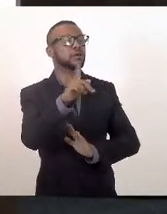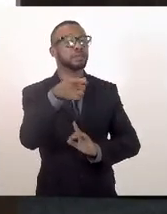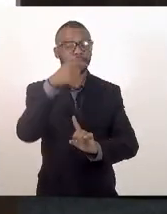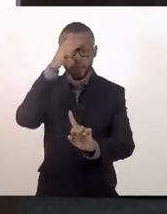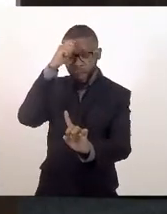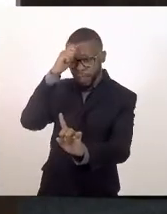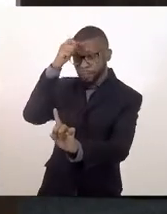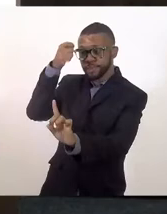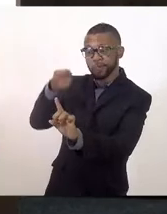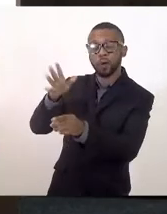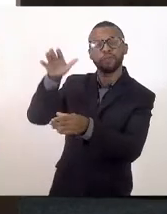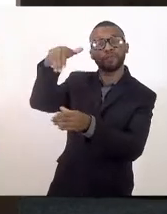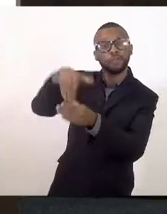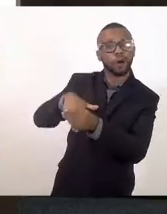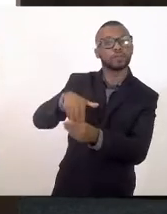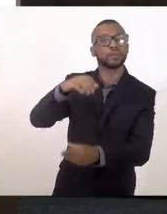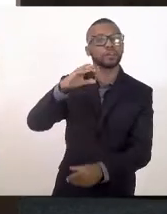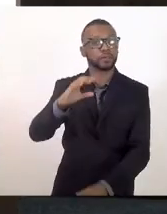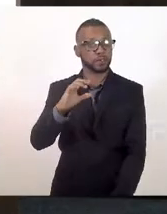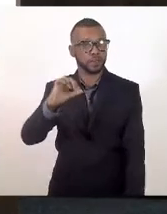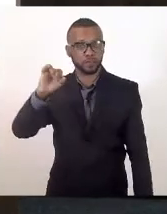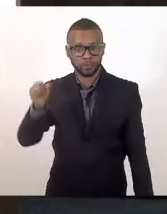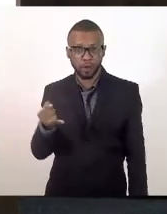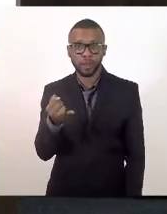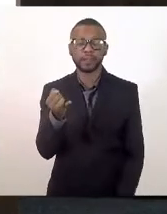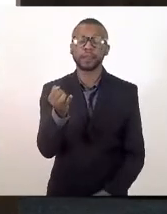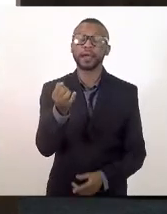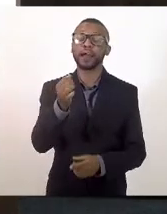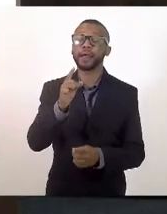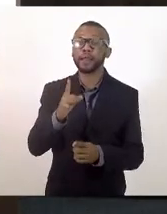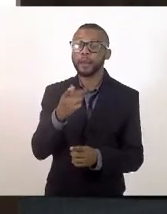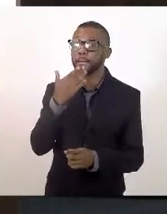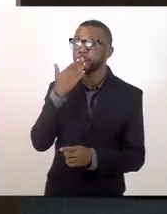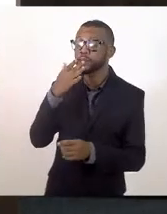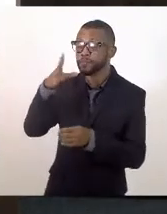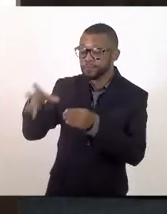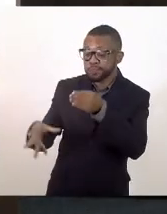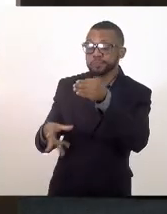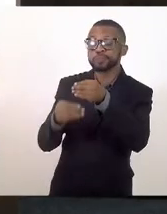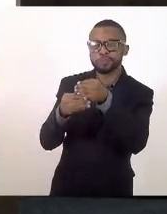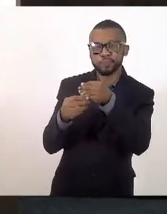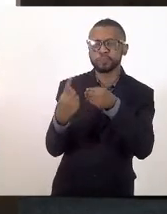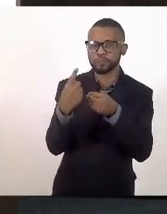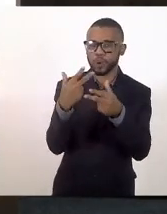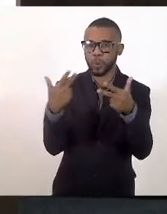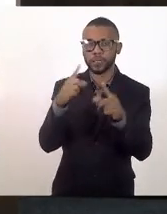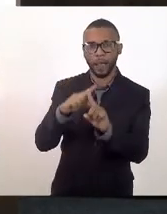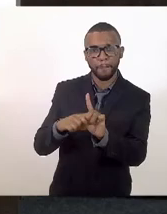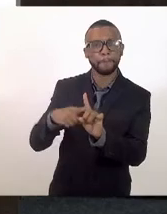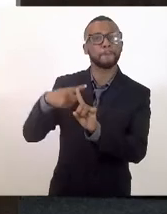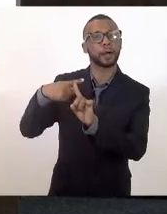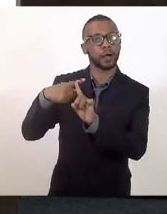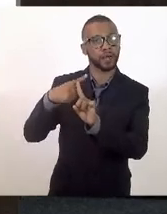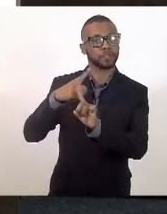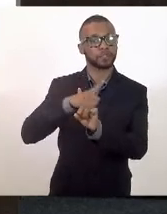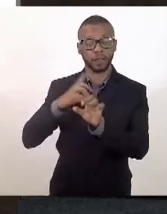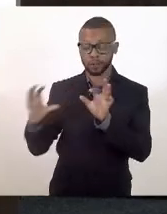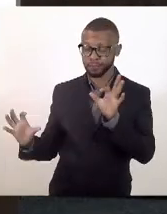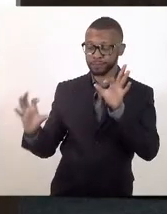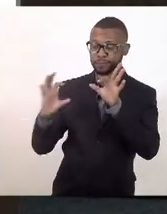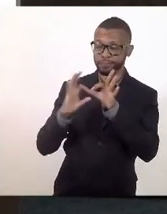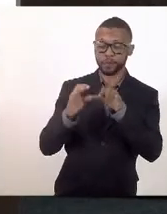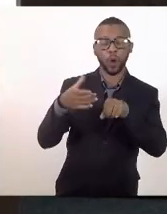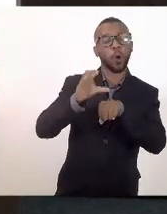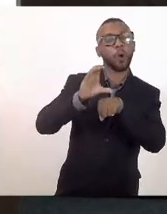referendar o voto da CCJ e adicionar uma questão a mais que dá constitucionalidade ao